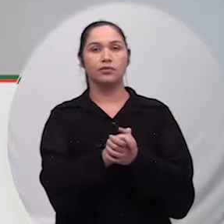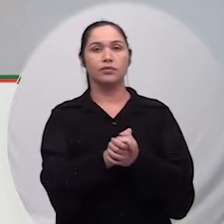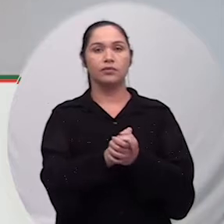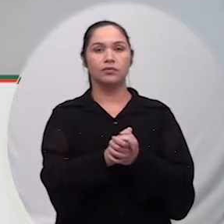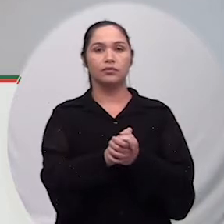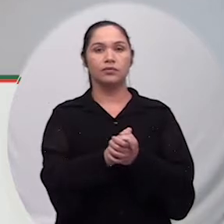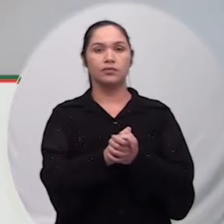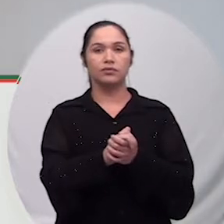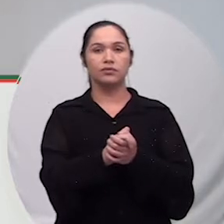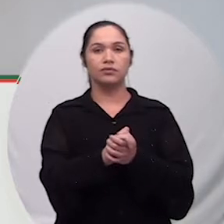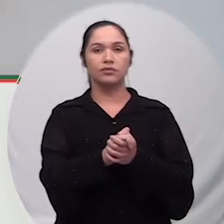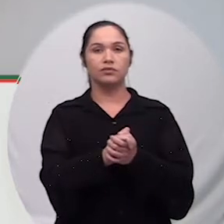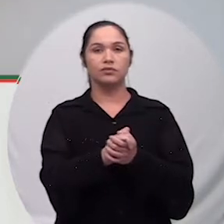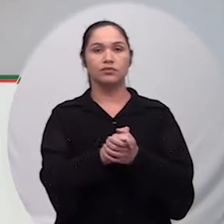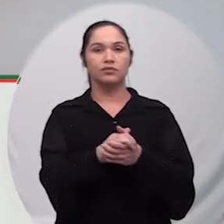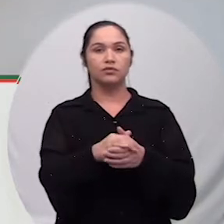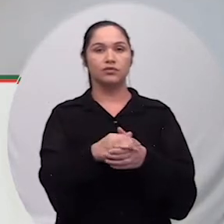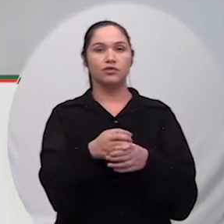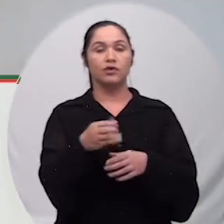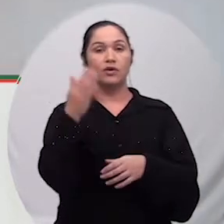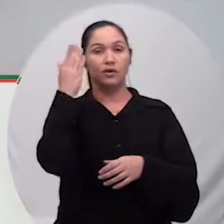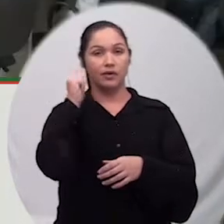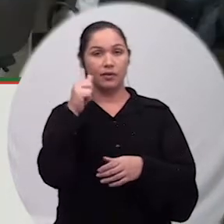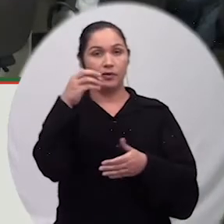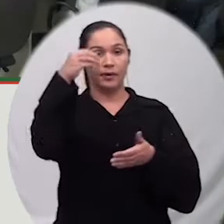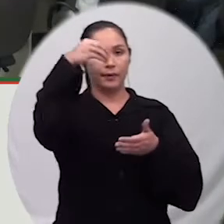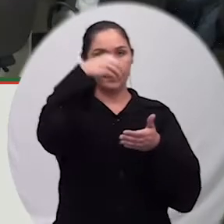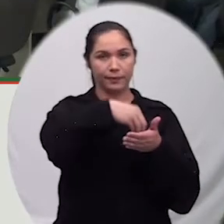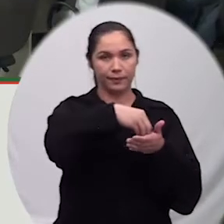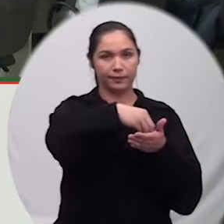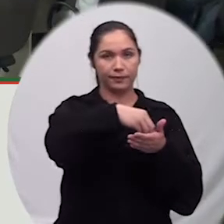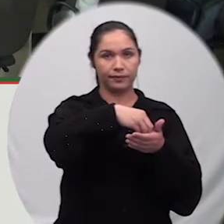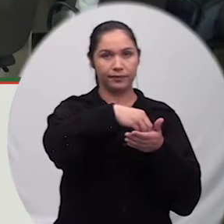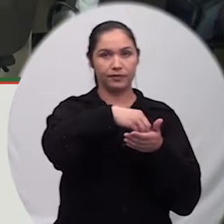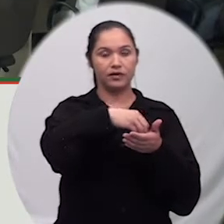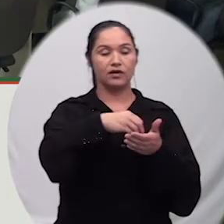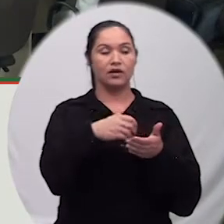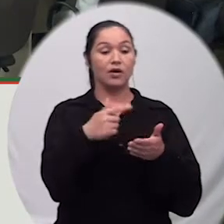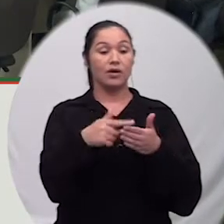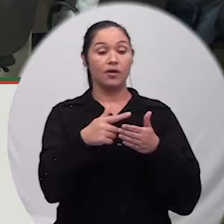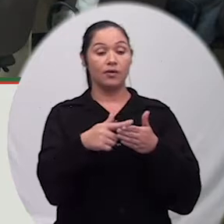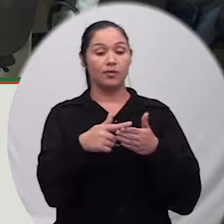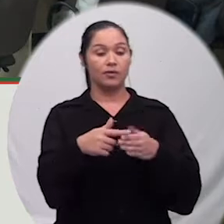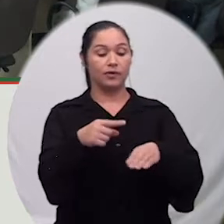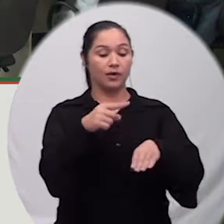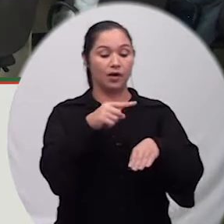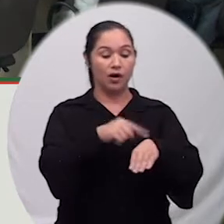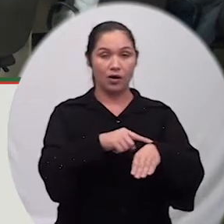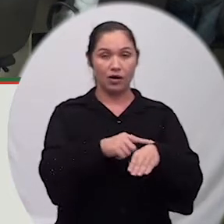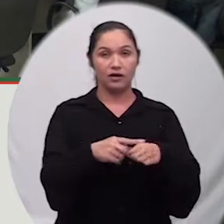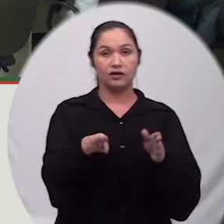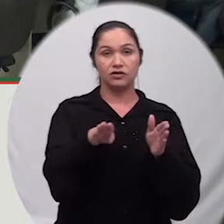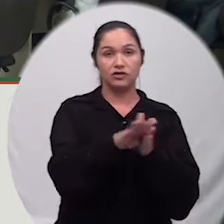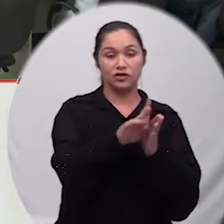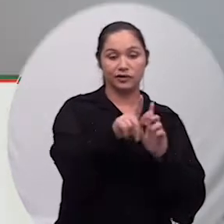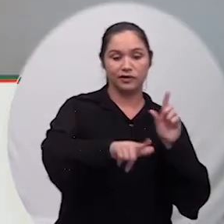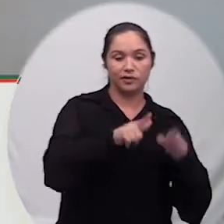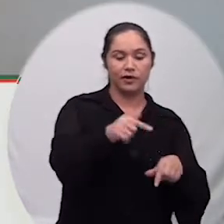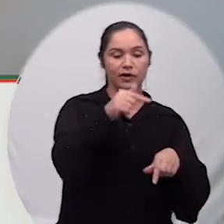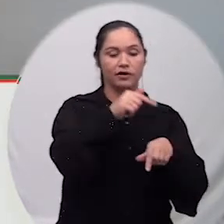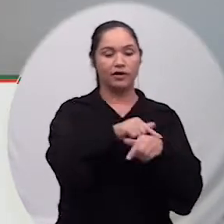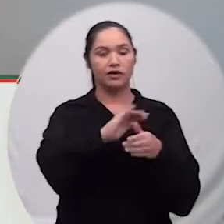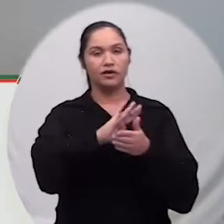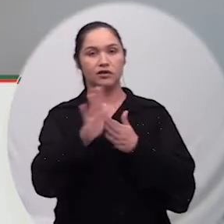dos braços externos da prefeitura, né? Às vezes até as pessoas me perguntam por que, que às vezes eu peço tanta lista disso, daquilo e tal, até para,